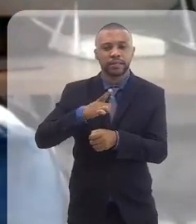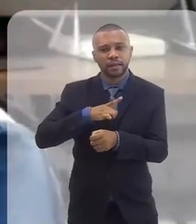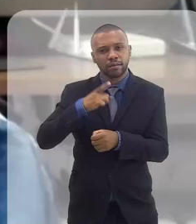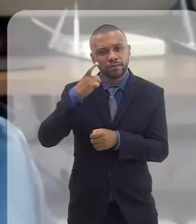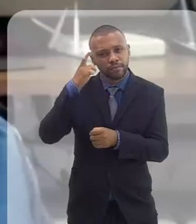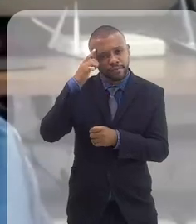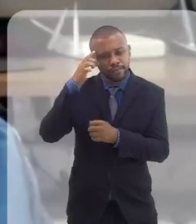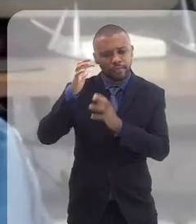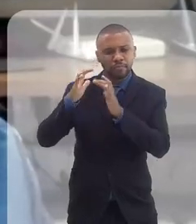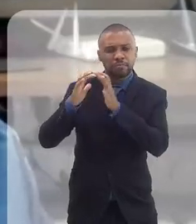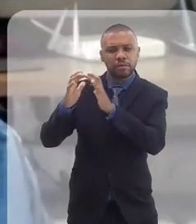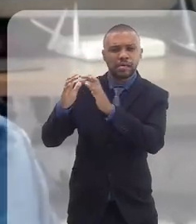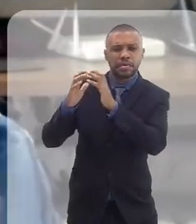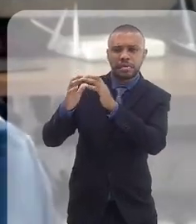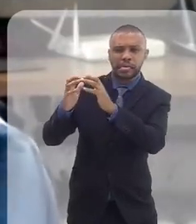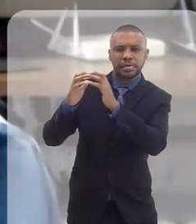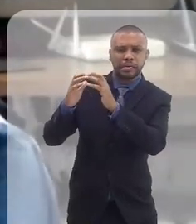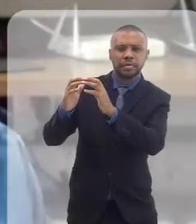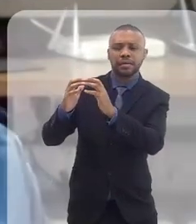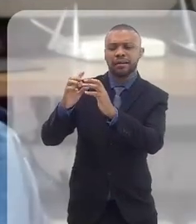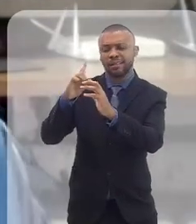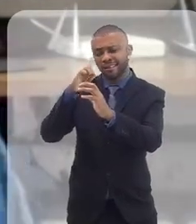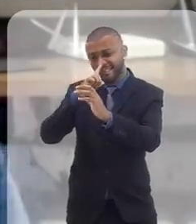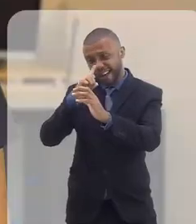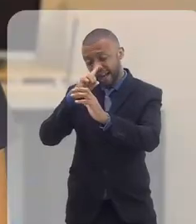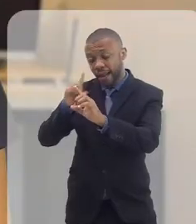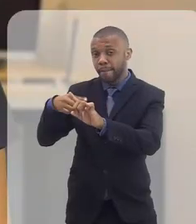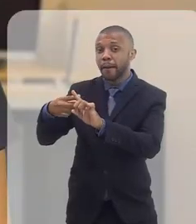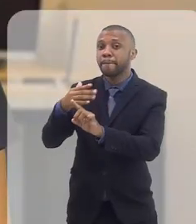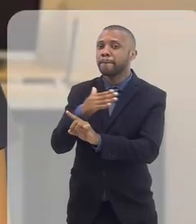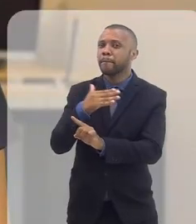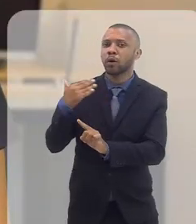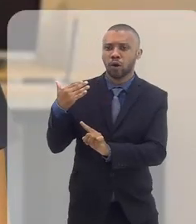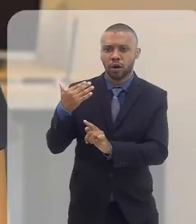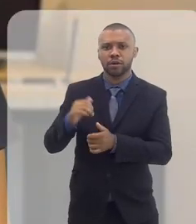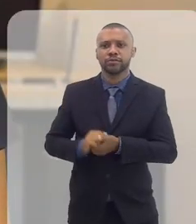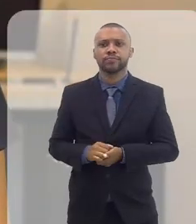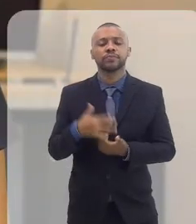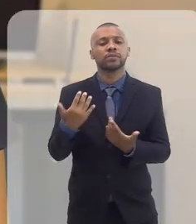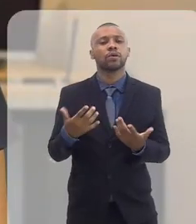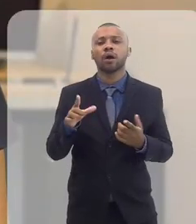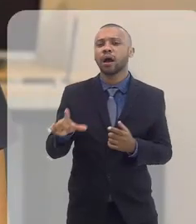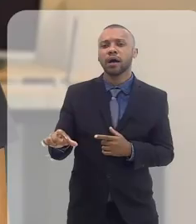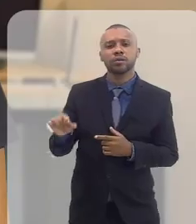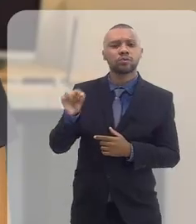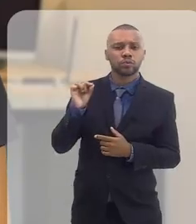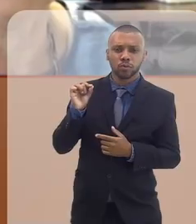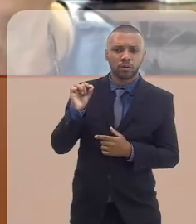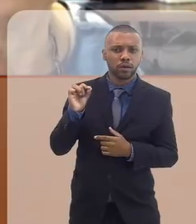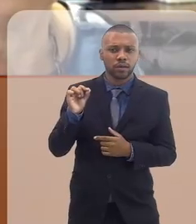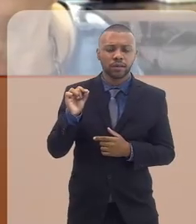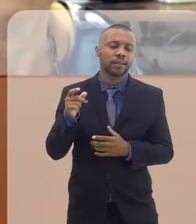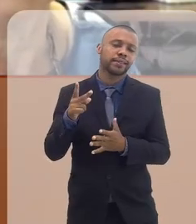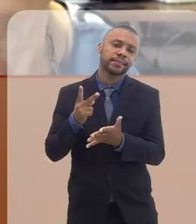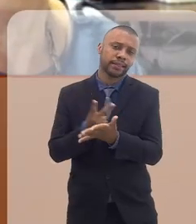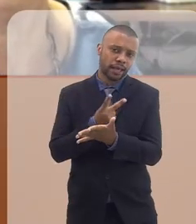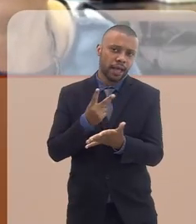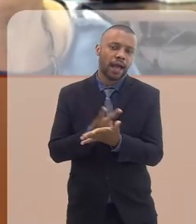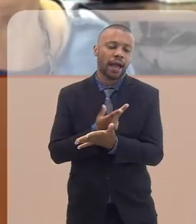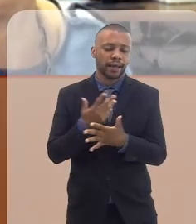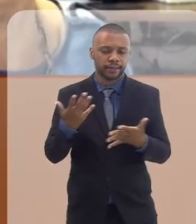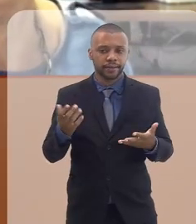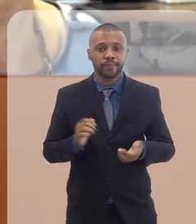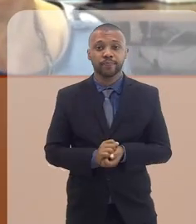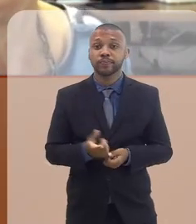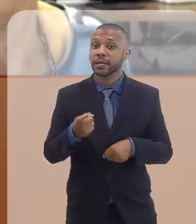com muita lesão cerebral e morte. Então, a escolha que